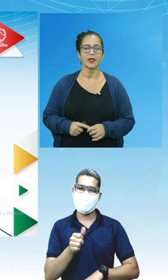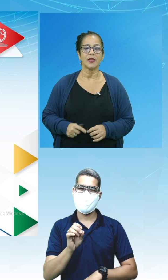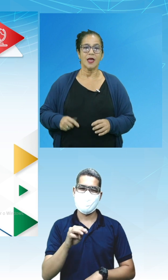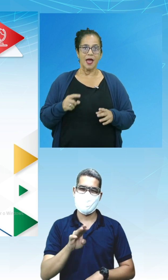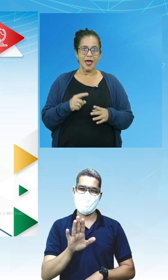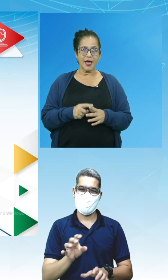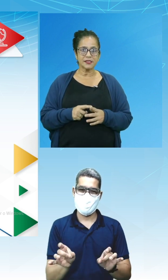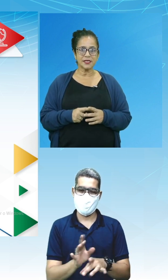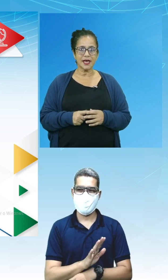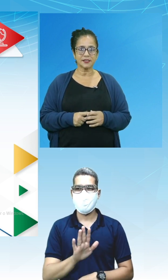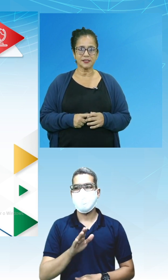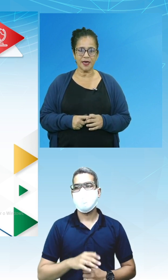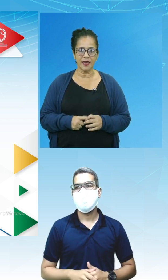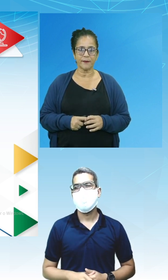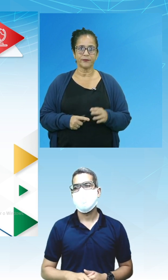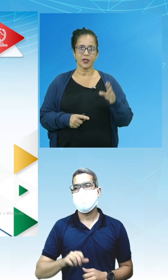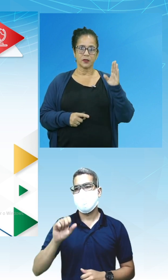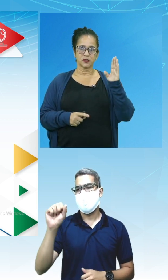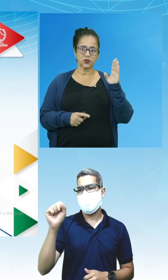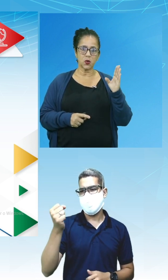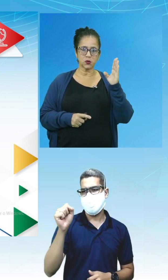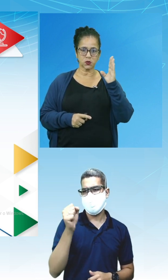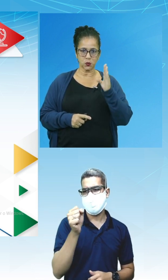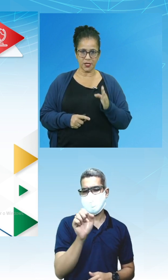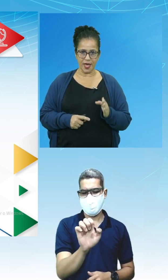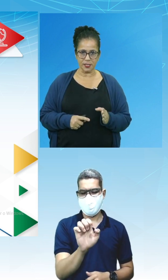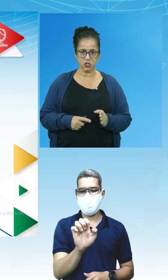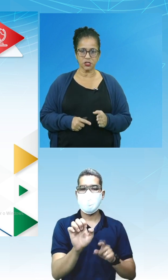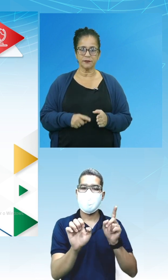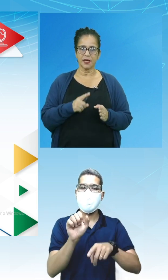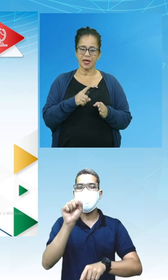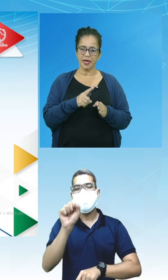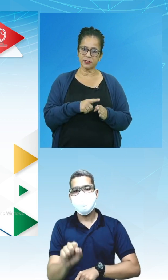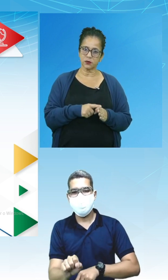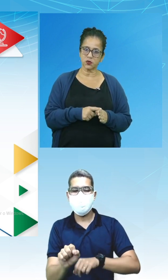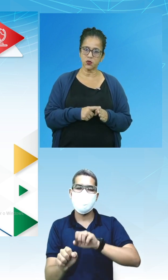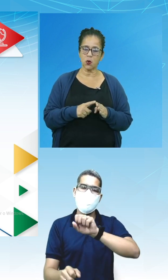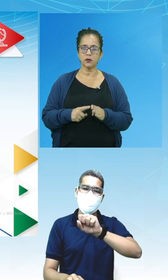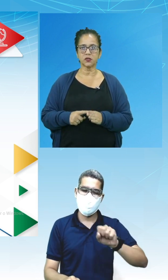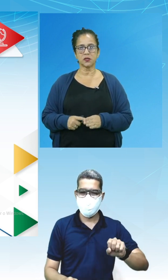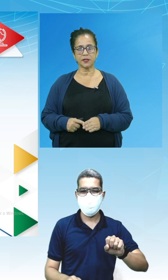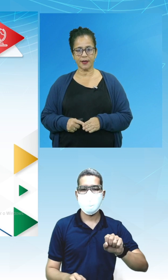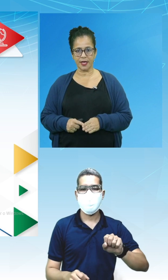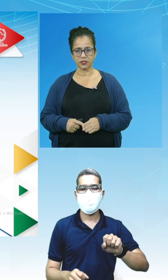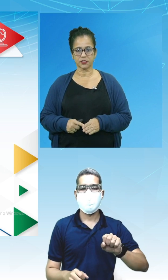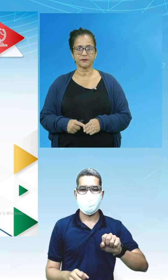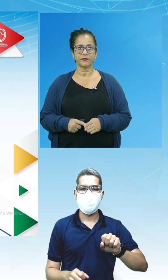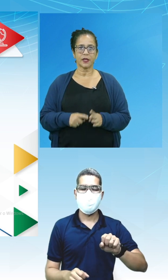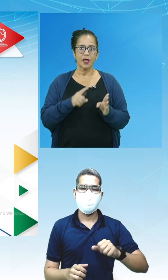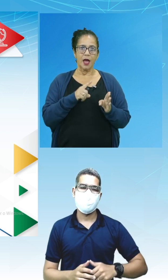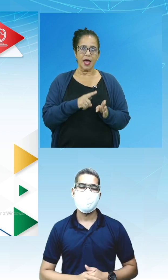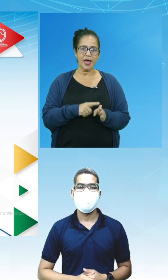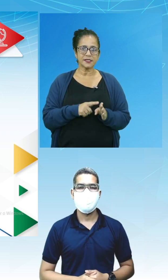Ok. SSE, Sul-Sudeste, entre o Sul e o